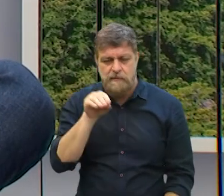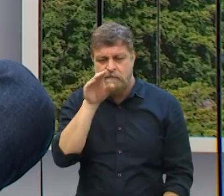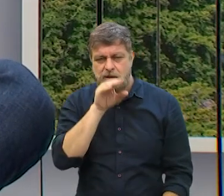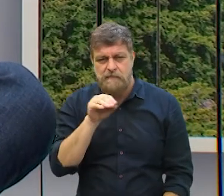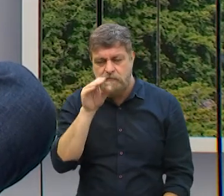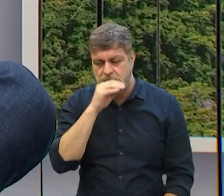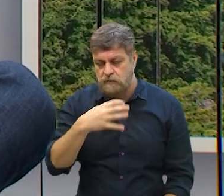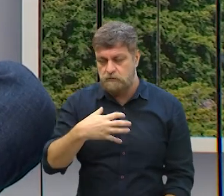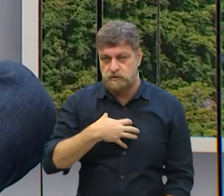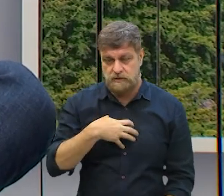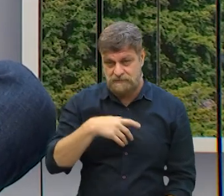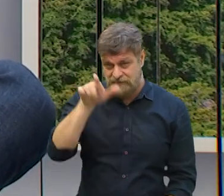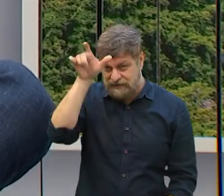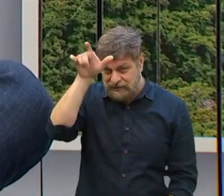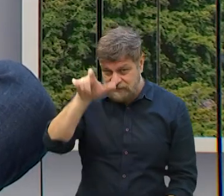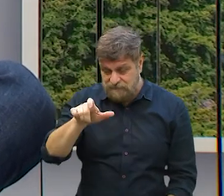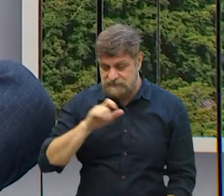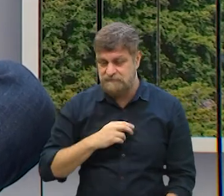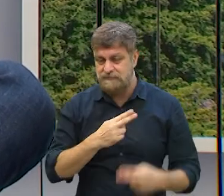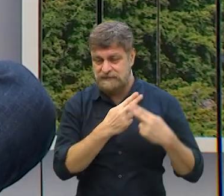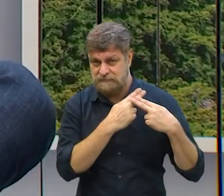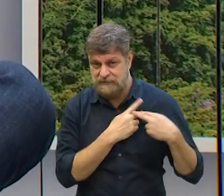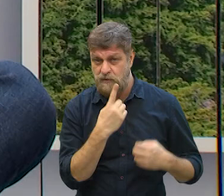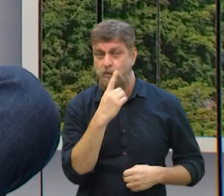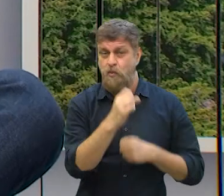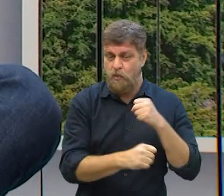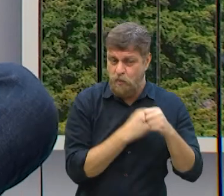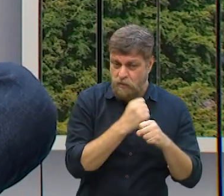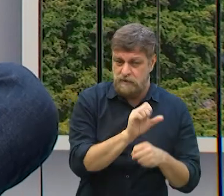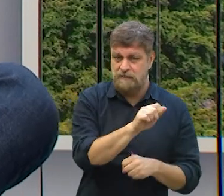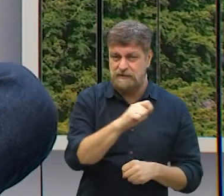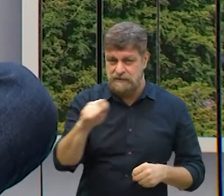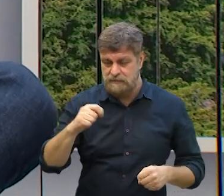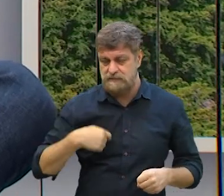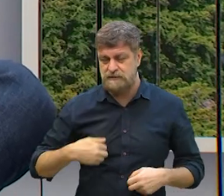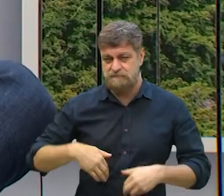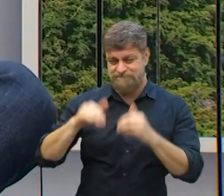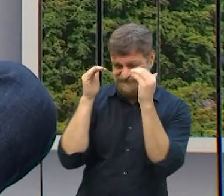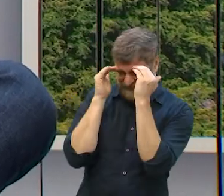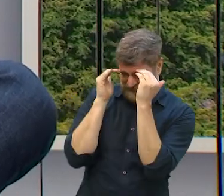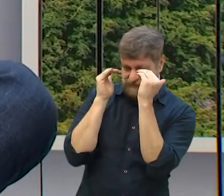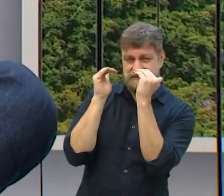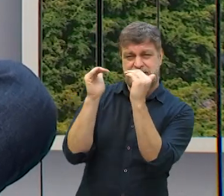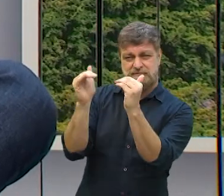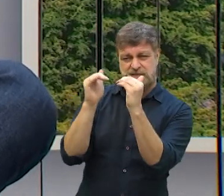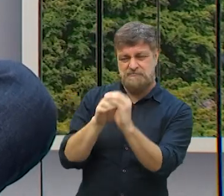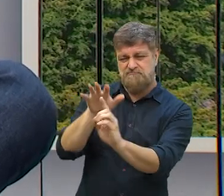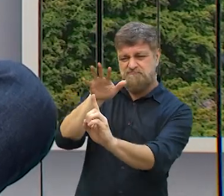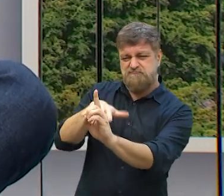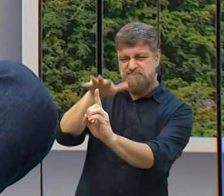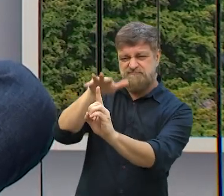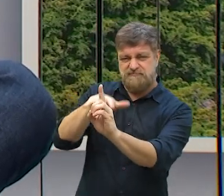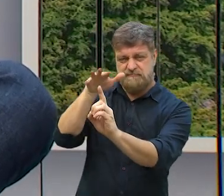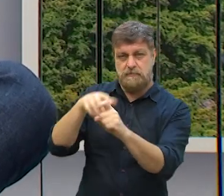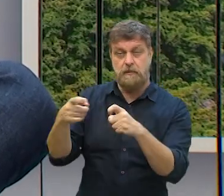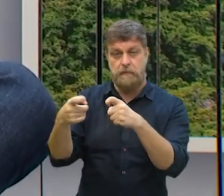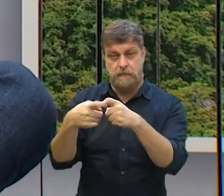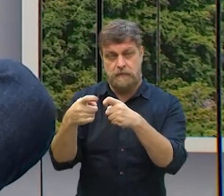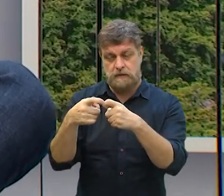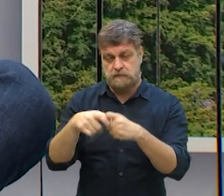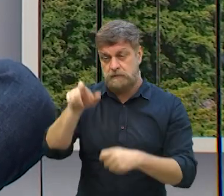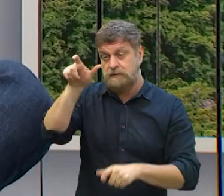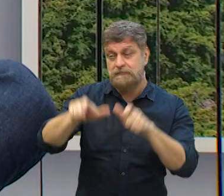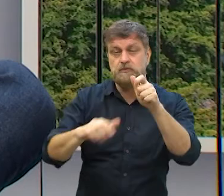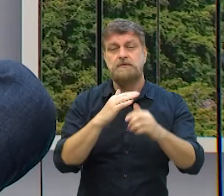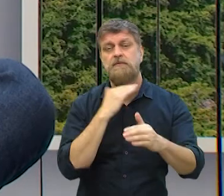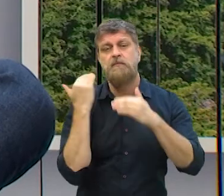forma que com vocês conduziram esses 1 ano e 8 meses de pandemia. O meu respeito aos companheiros médicos,